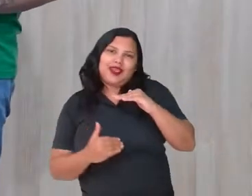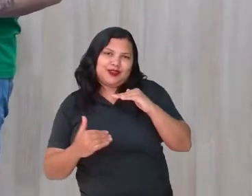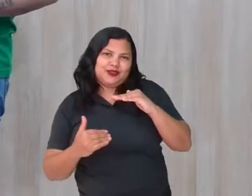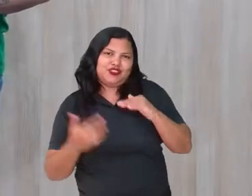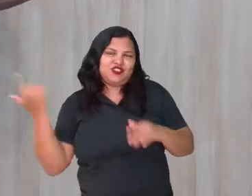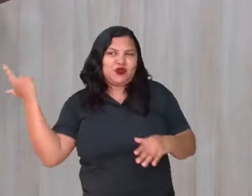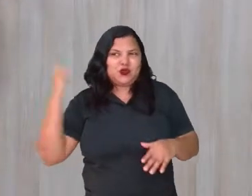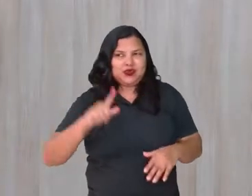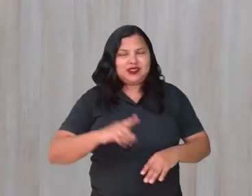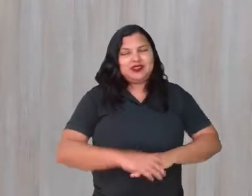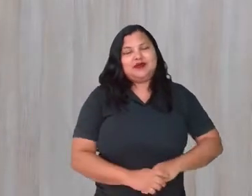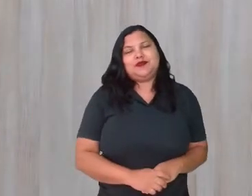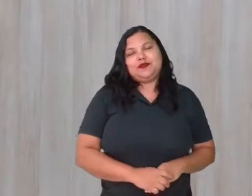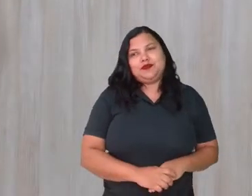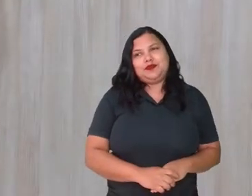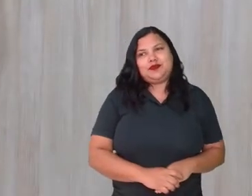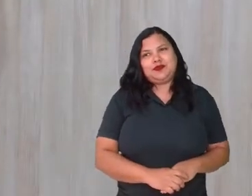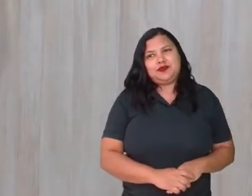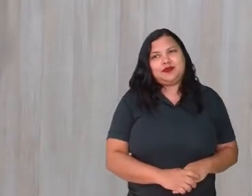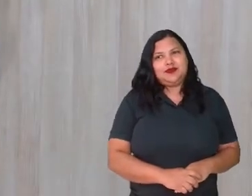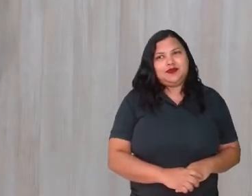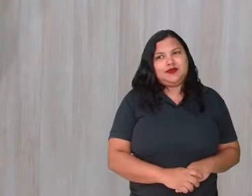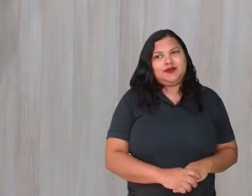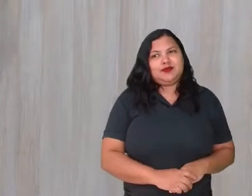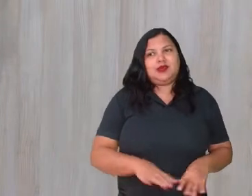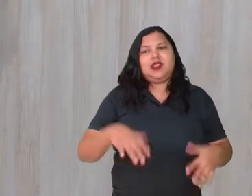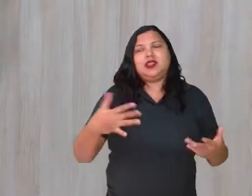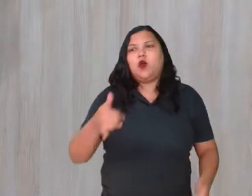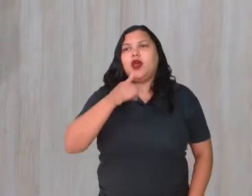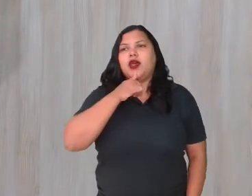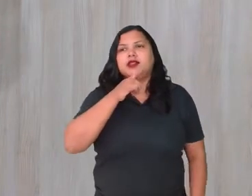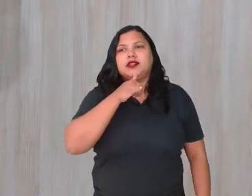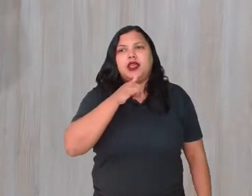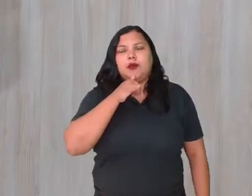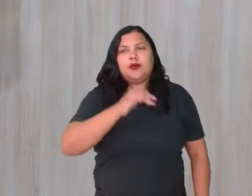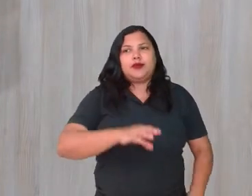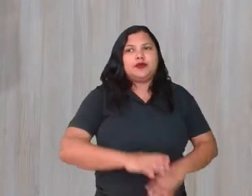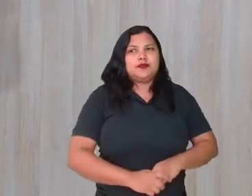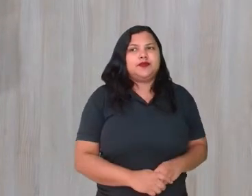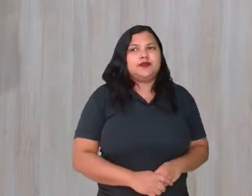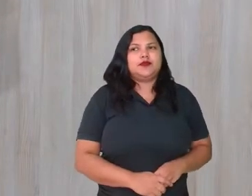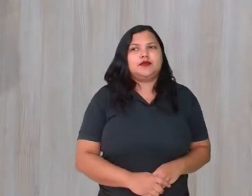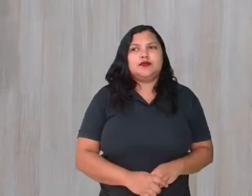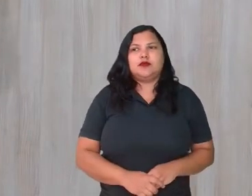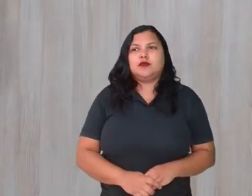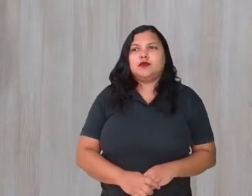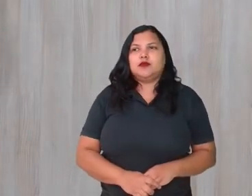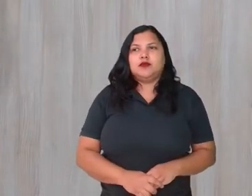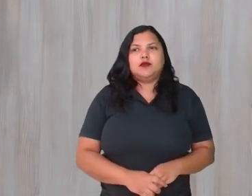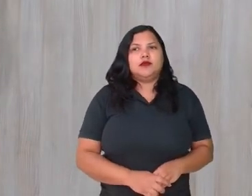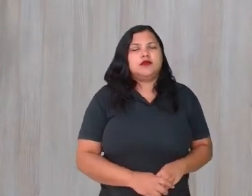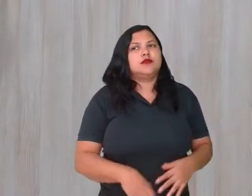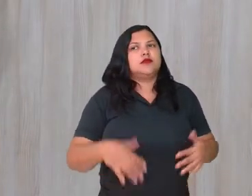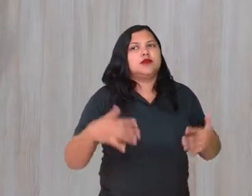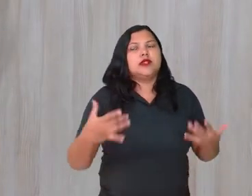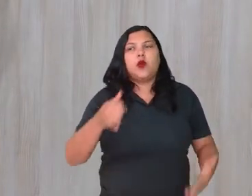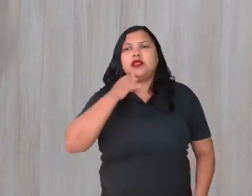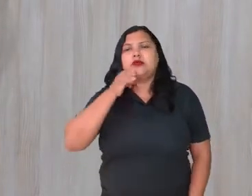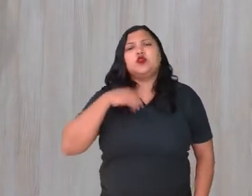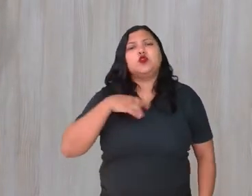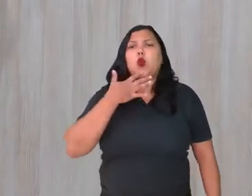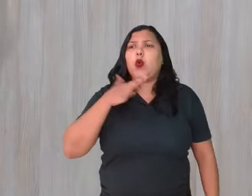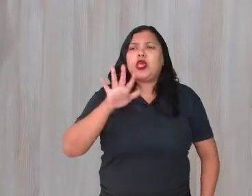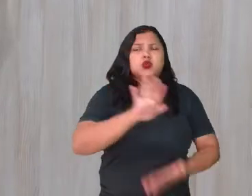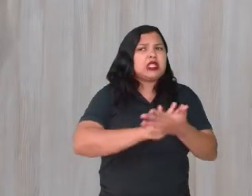Então, ilustrando aqui, por exemplo, um jogo de basquete. A gente simplesmente pode, se a gente não conhece nada desse jogo, como é o